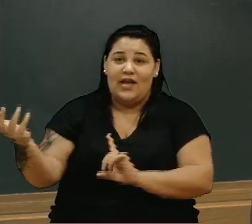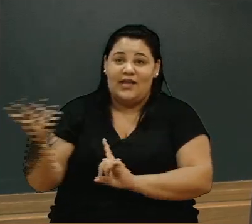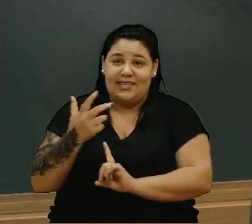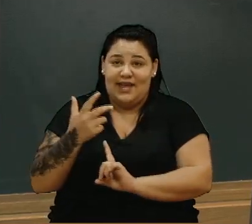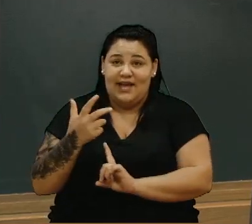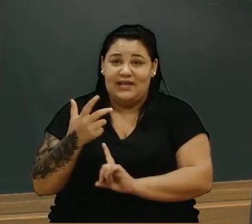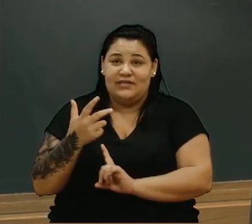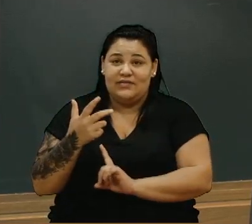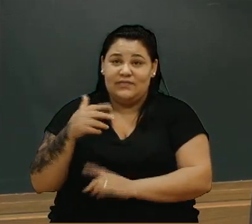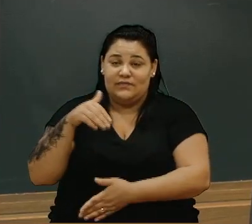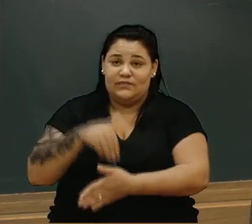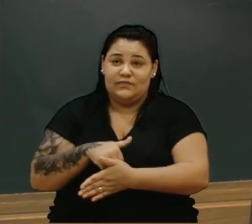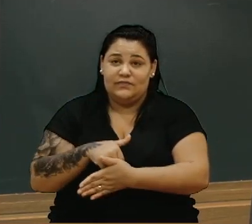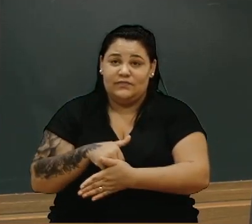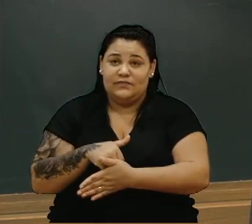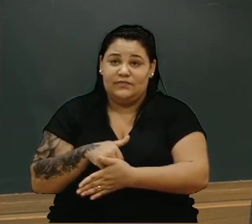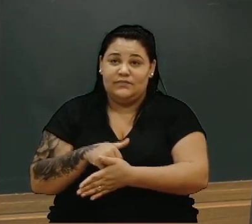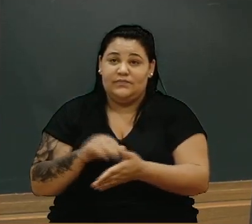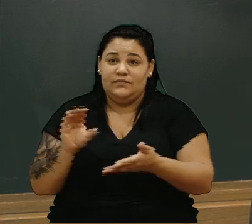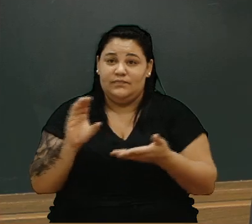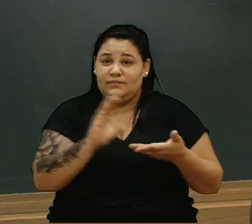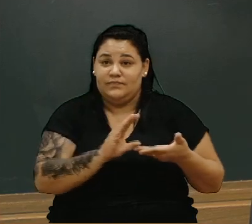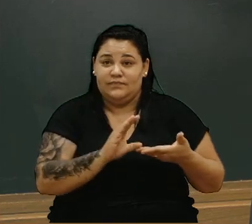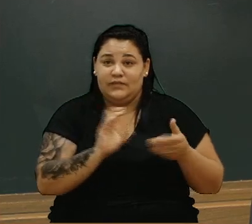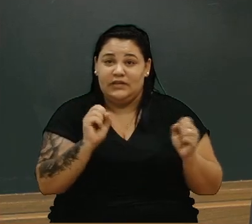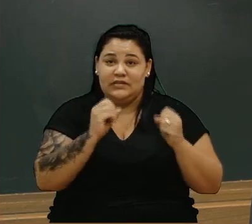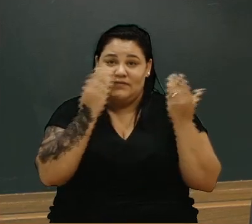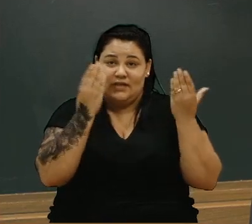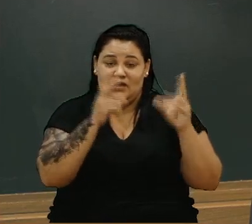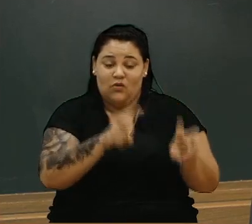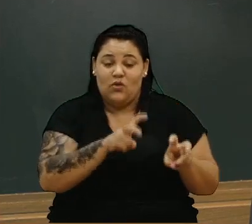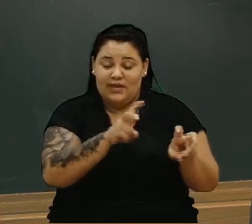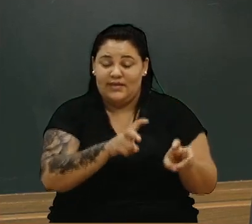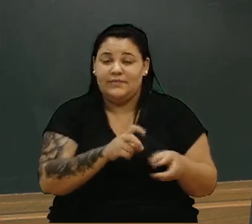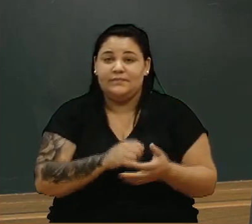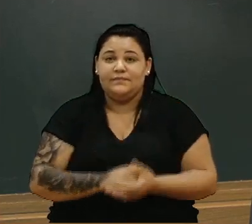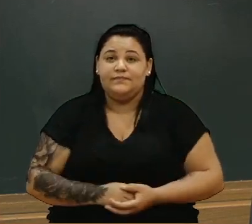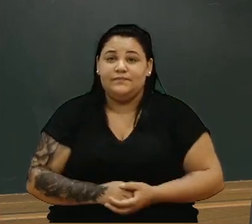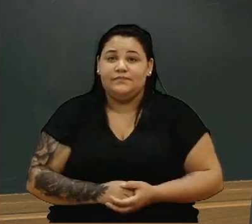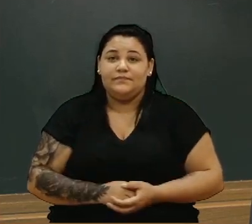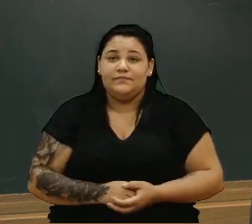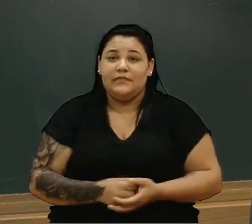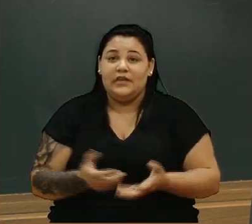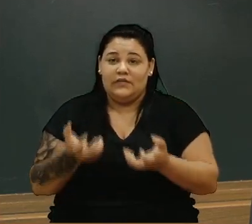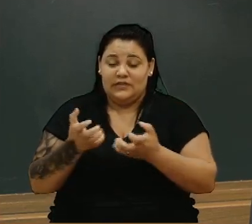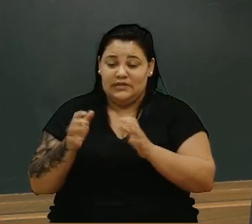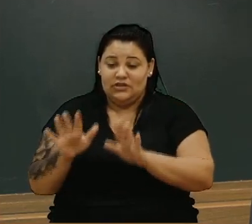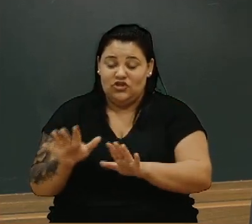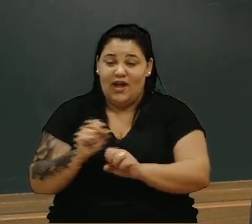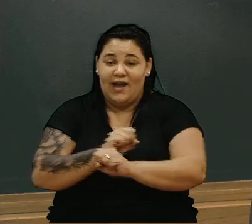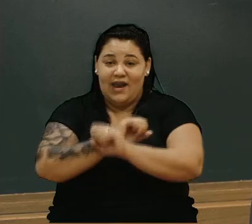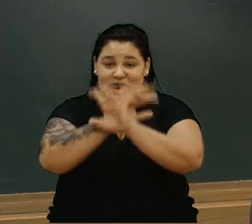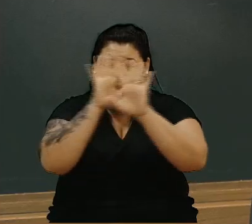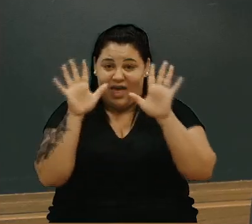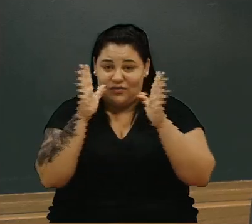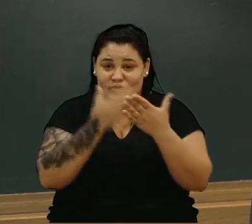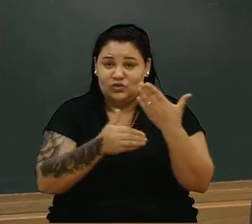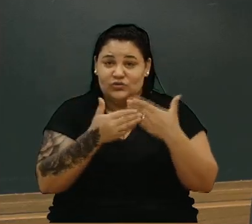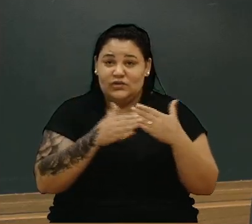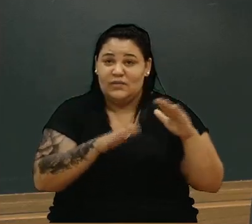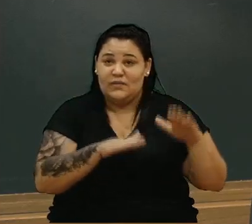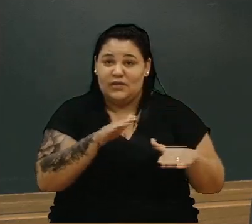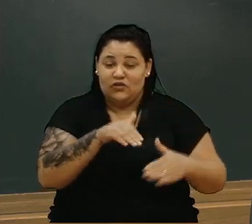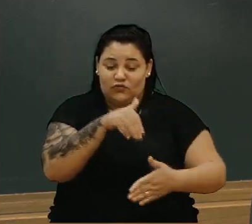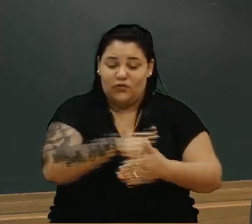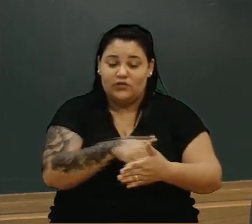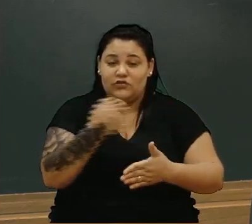votar a favor do subsídio da festa das colheitas, eu quis deixar muito claro a todos que, independente do voto, a gente tem que ter